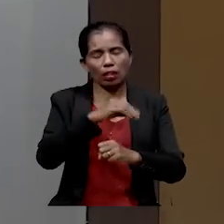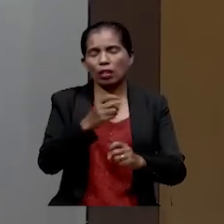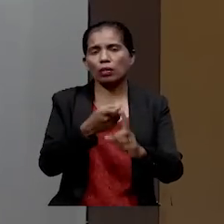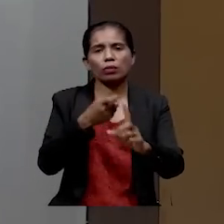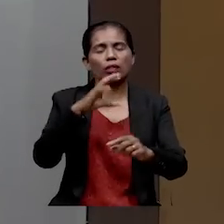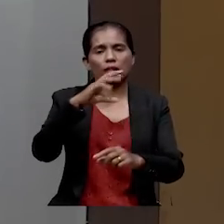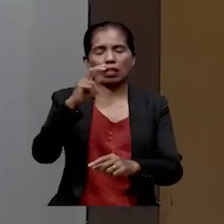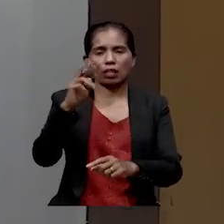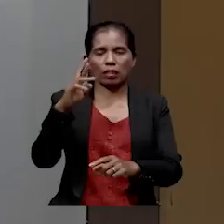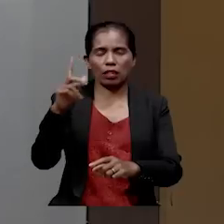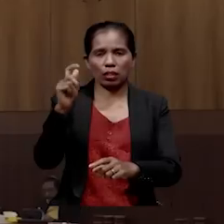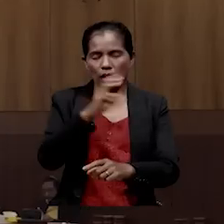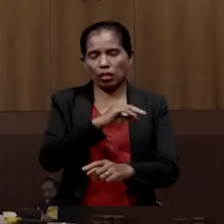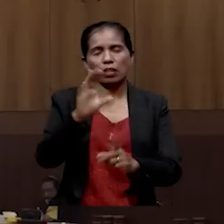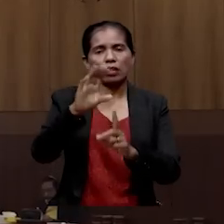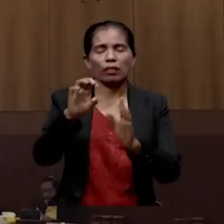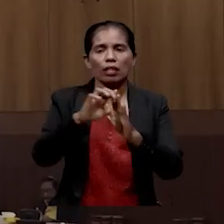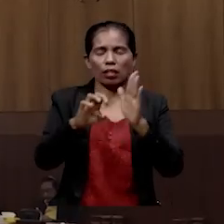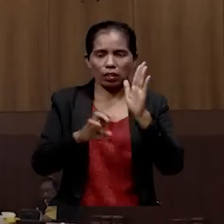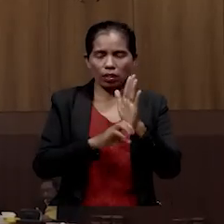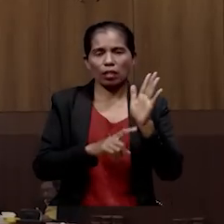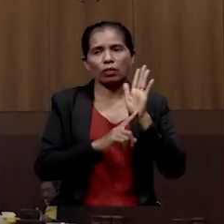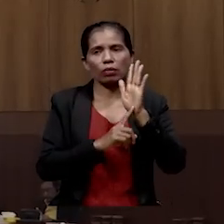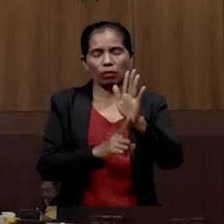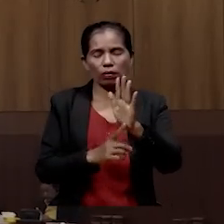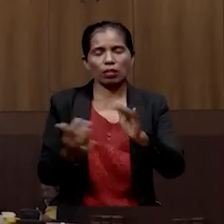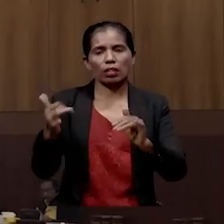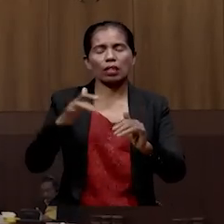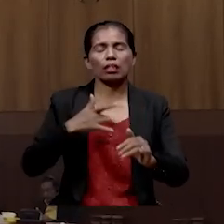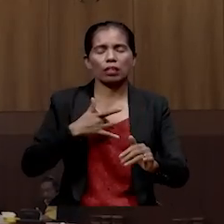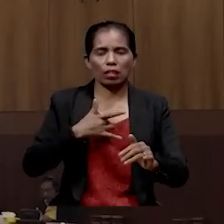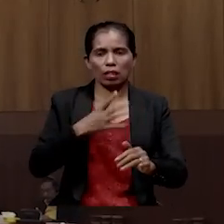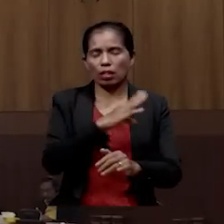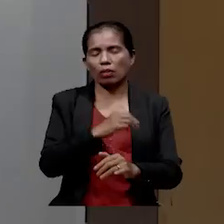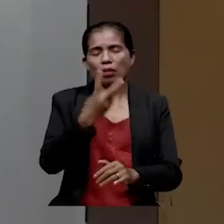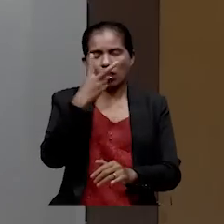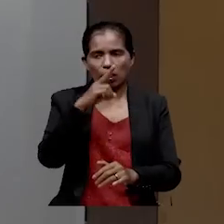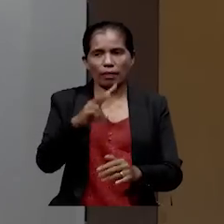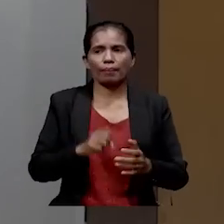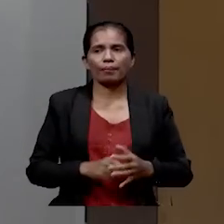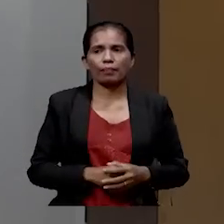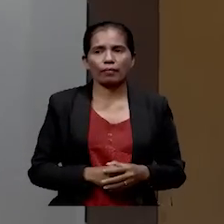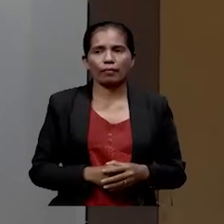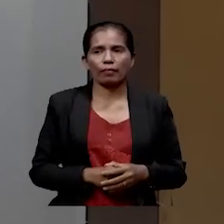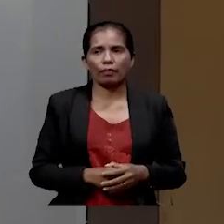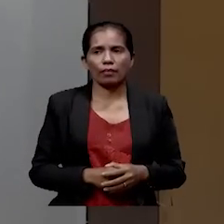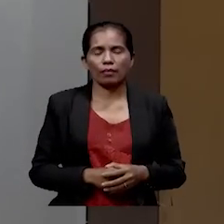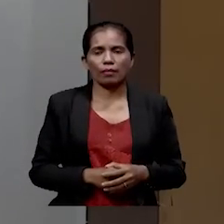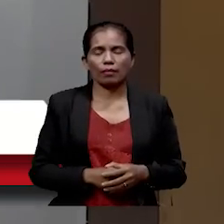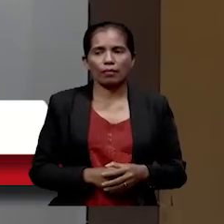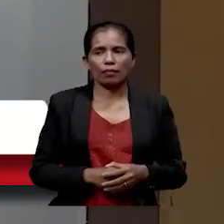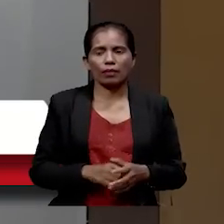CNRT, tamba né, chefe estado expressa buat nebe nyarasik sentino hare. Corona dihan,